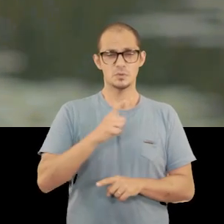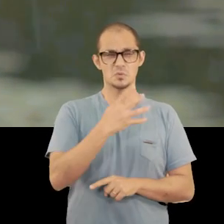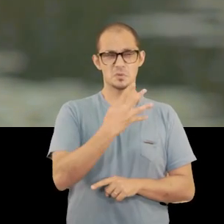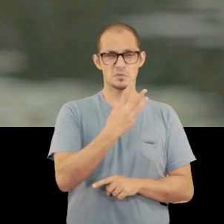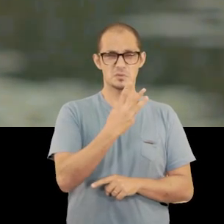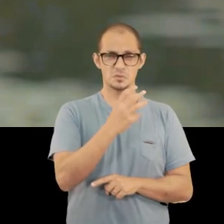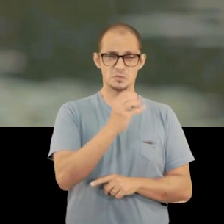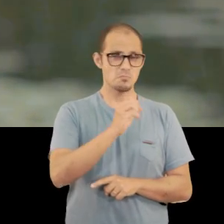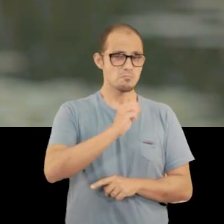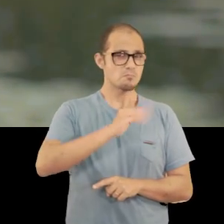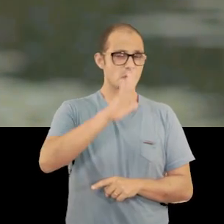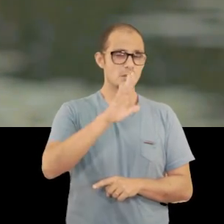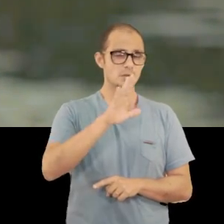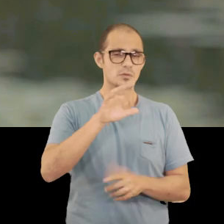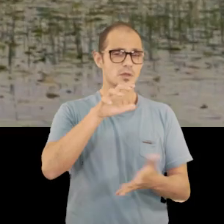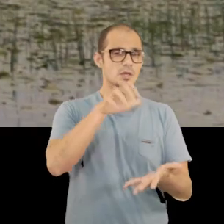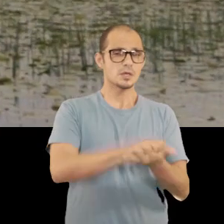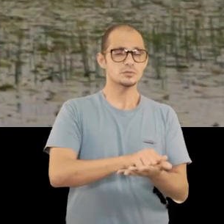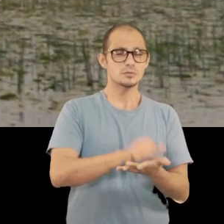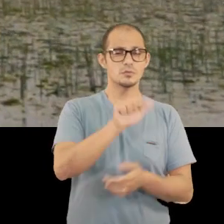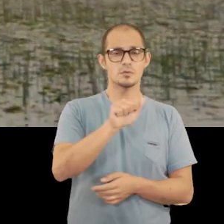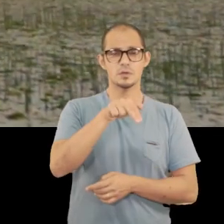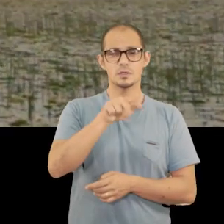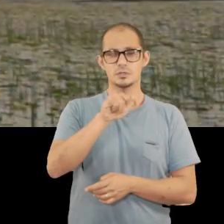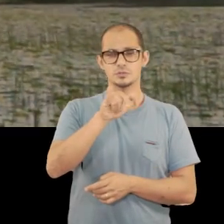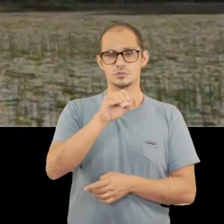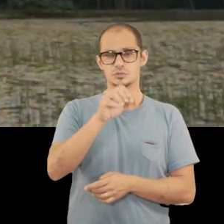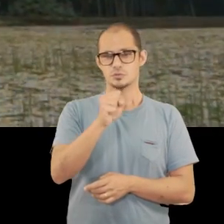de 430